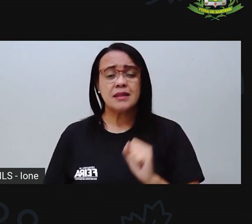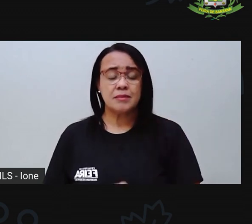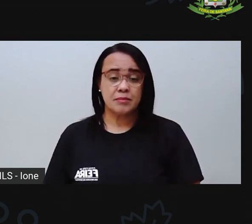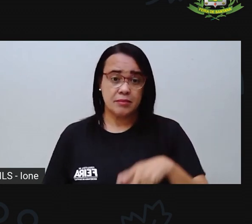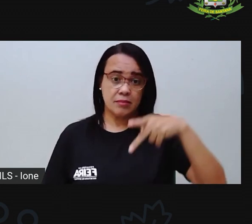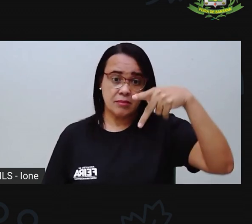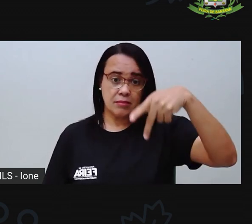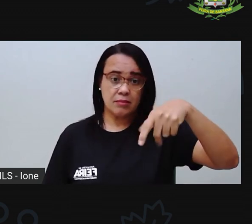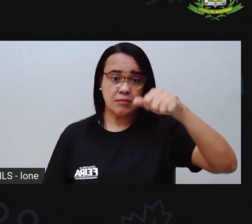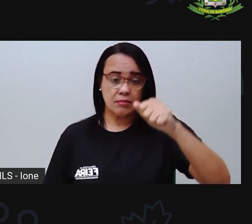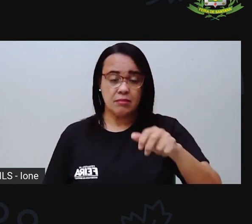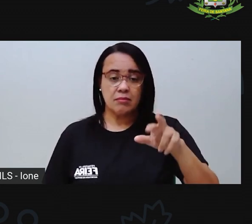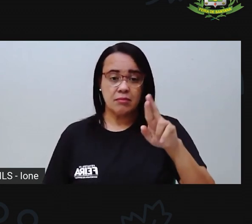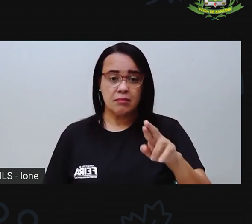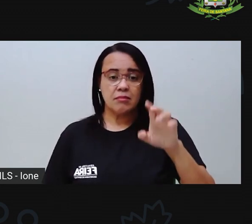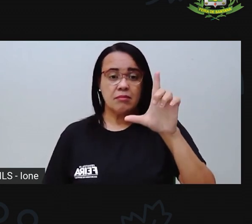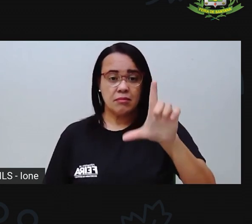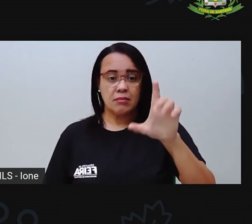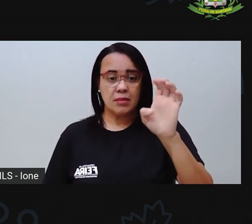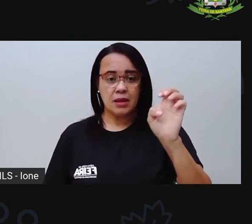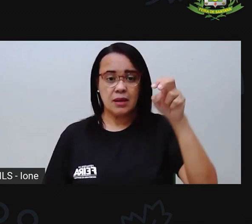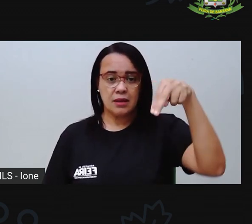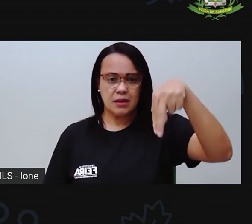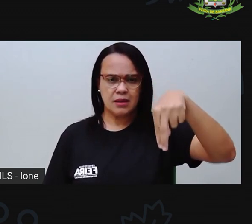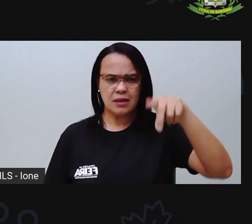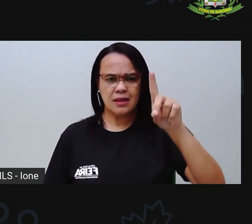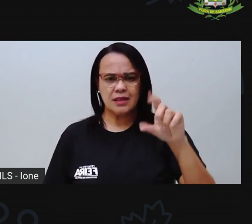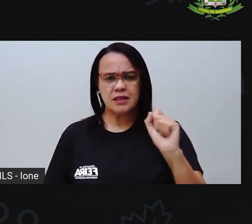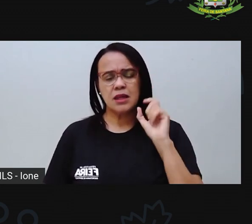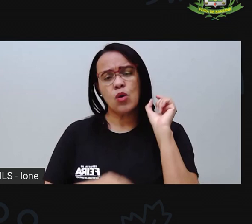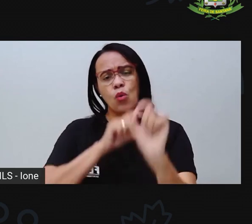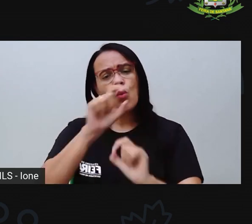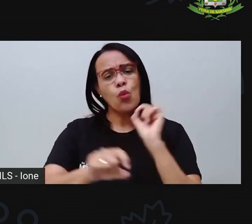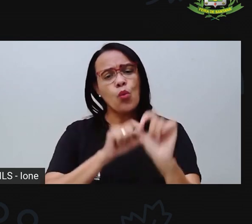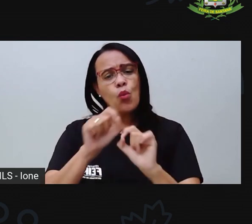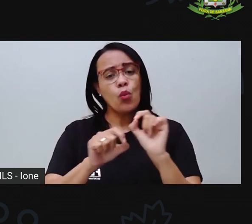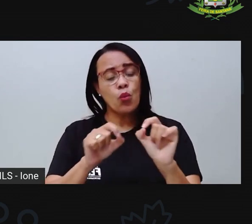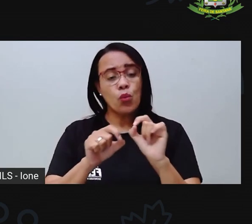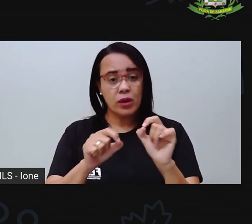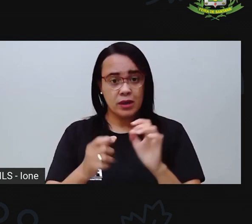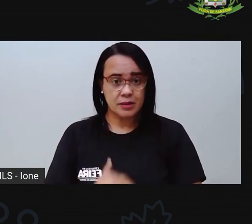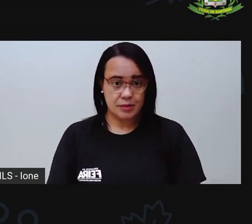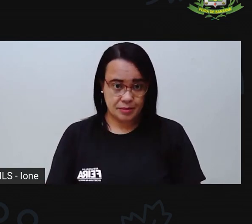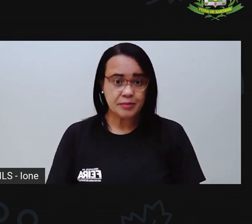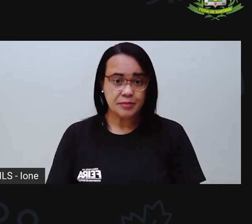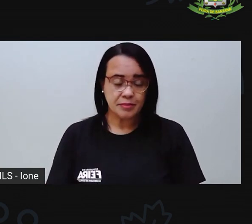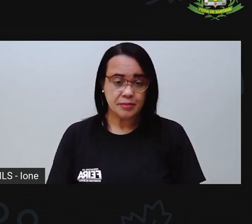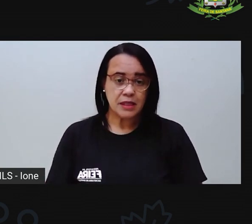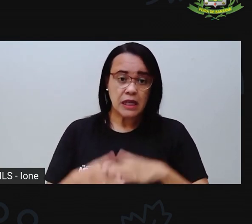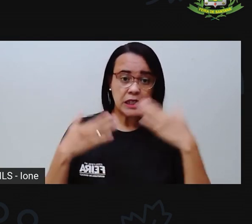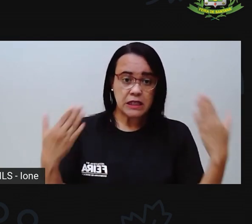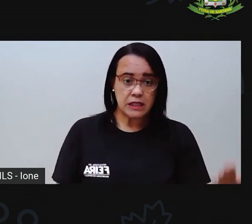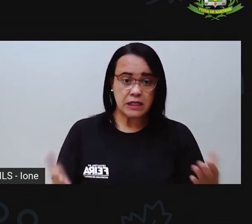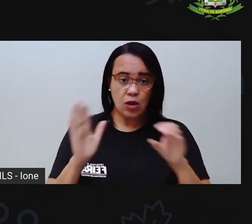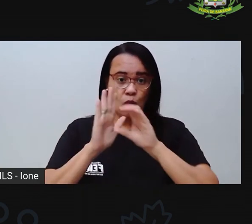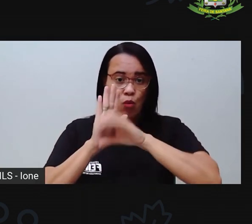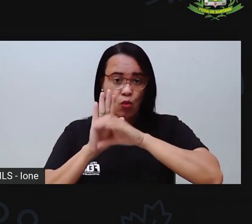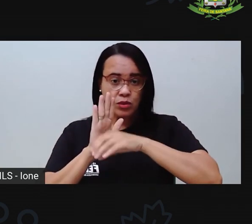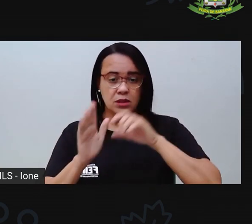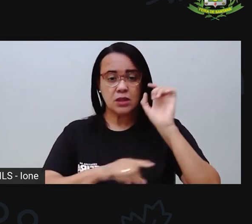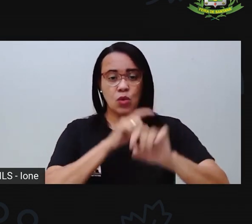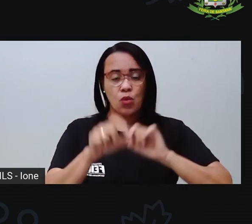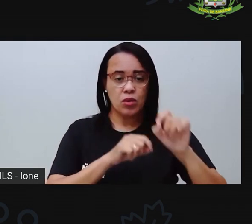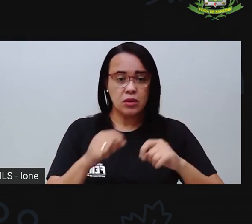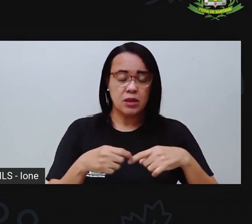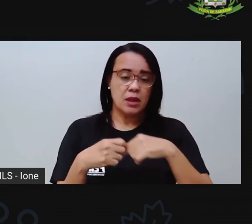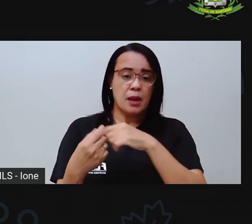aqui no slide o que é uma parlenda. Então, parlendas são combinações de palavras com